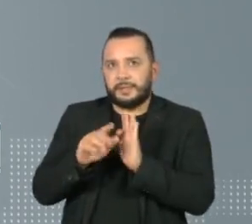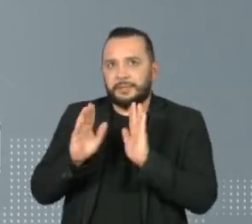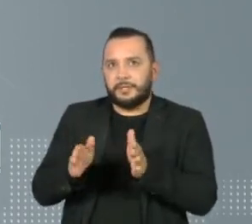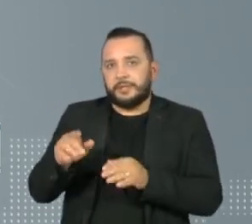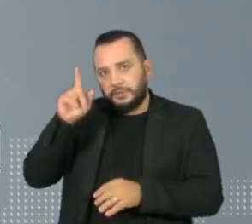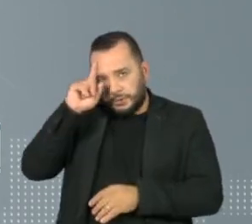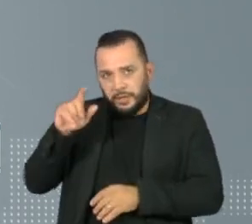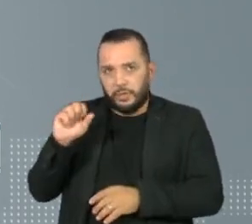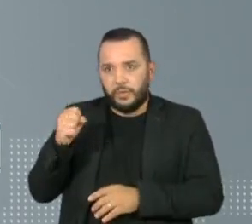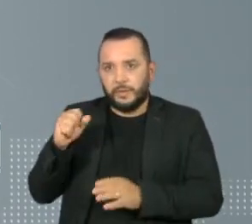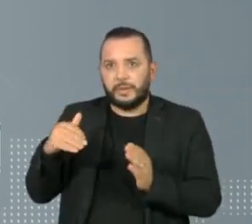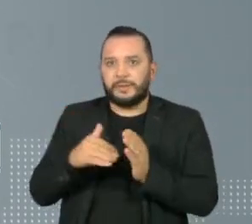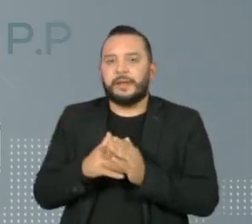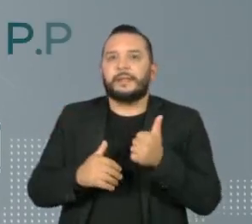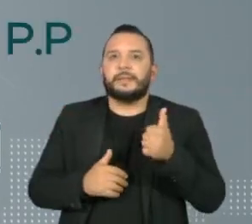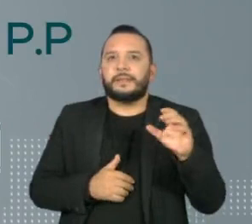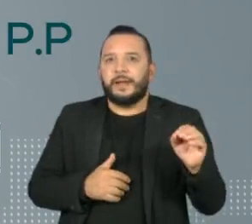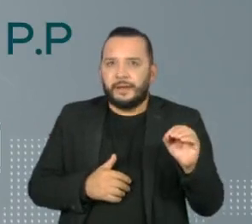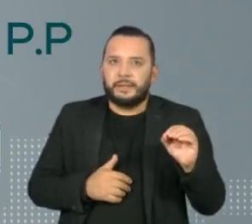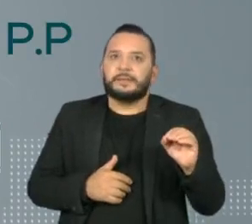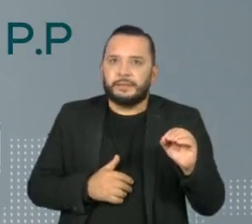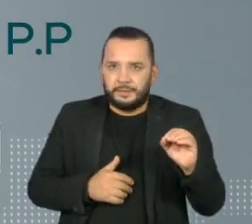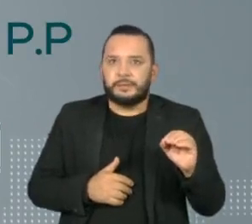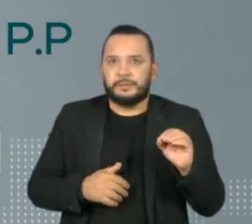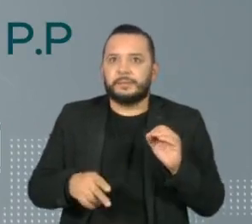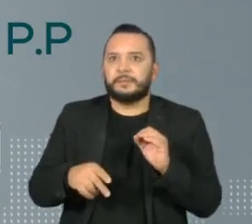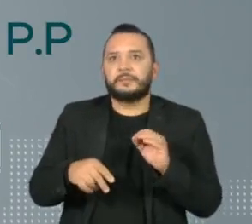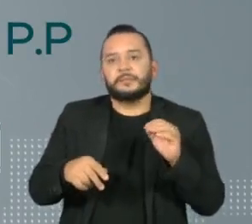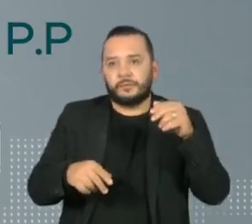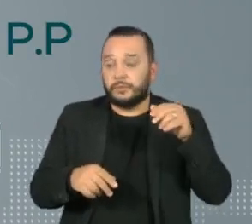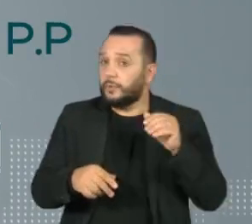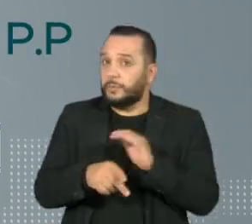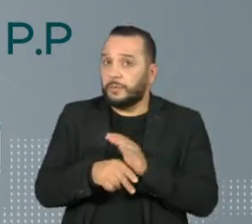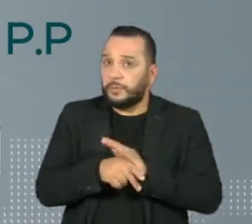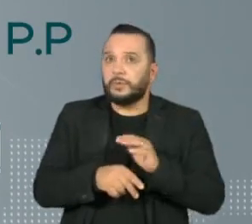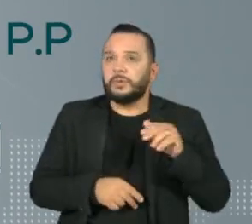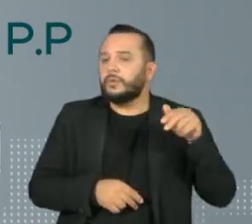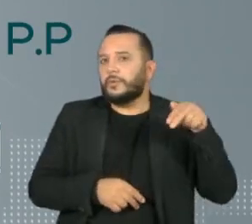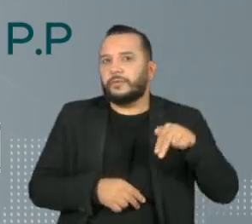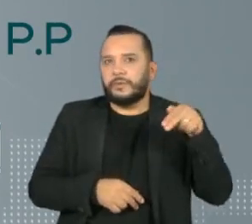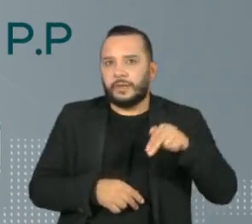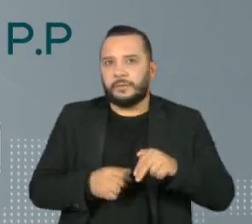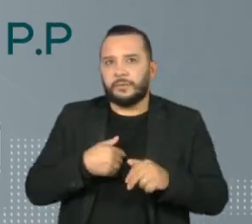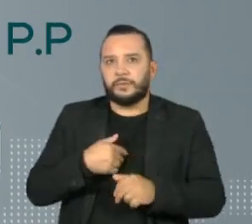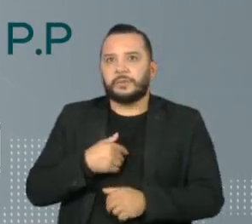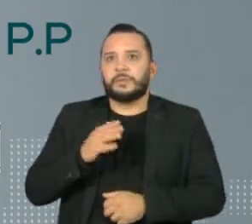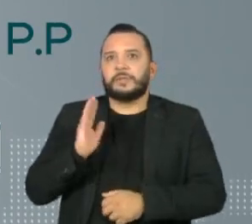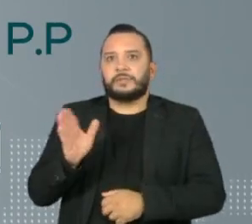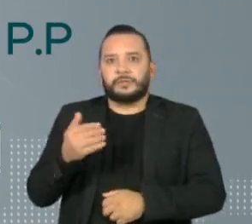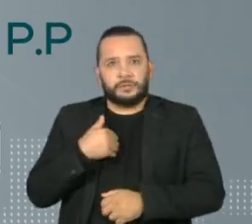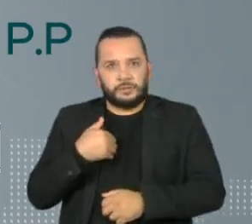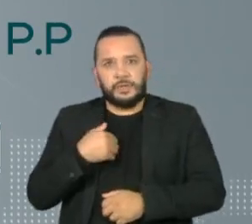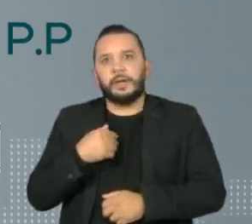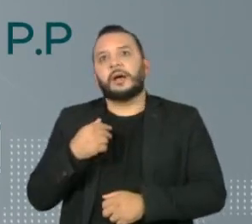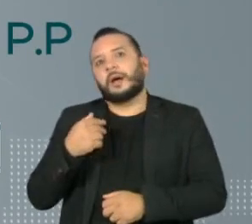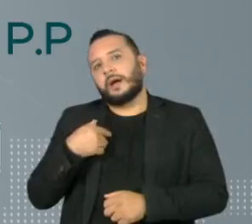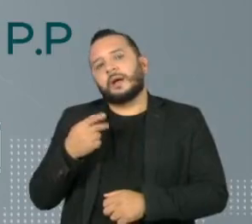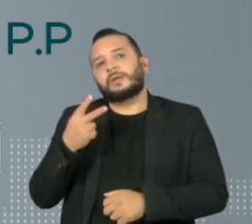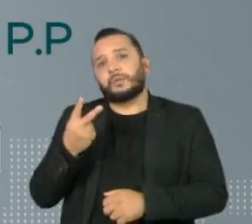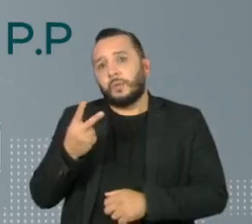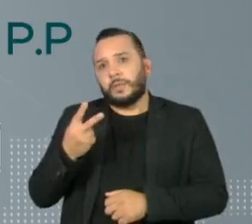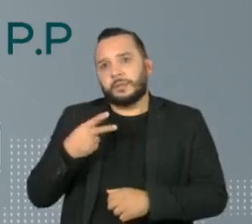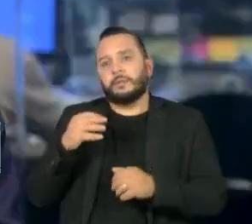entre os dias oito e dez de novembro com 2500 pessoas a margem de erro é de dois pontos percentuais para mais ou